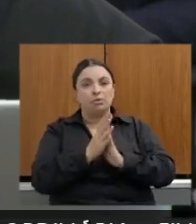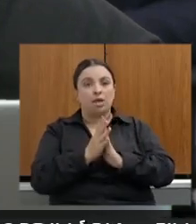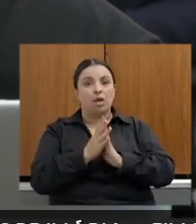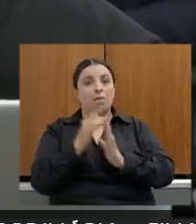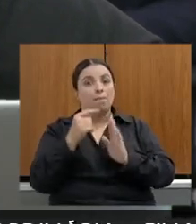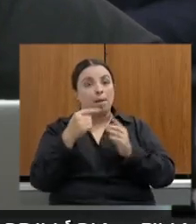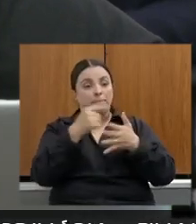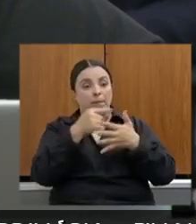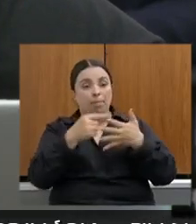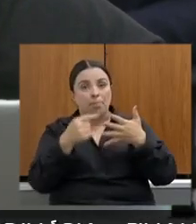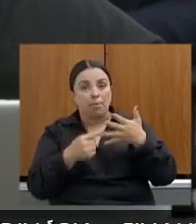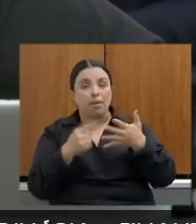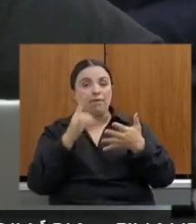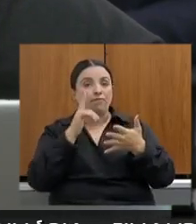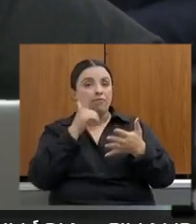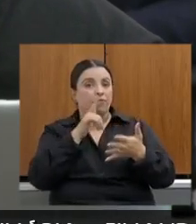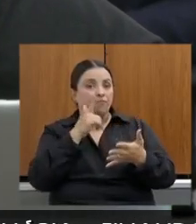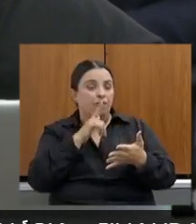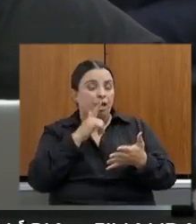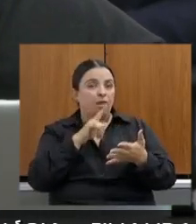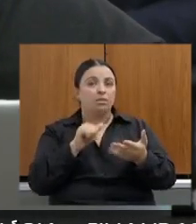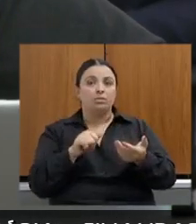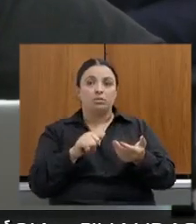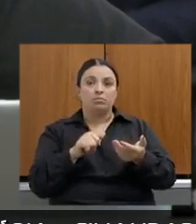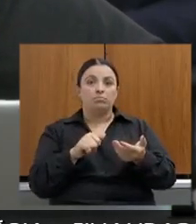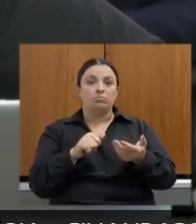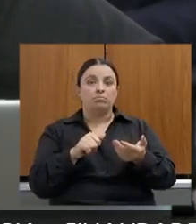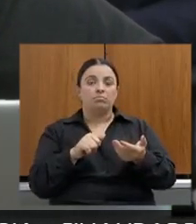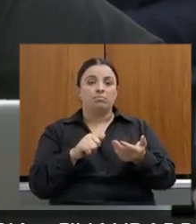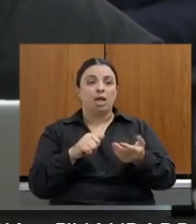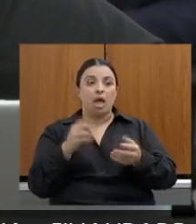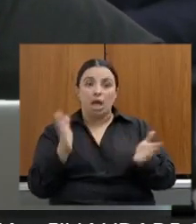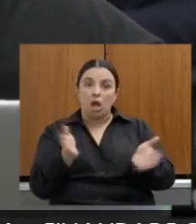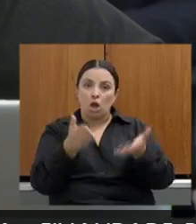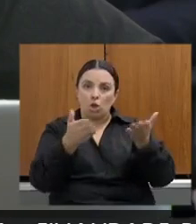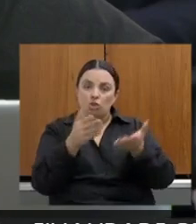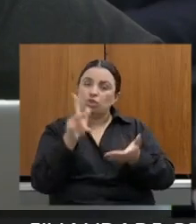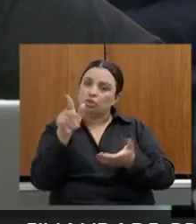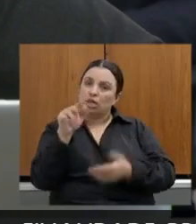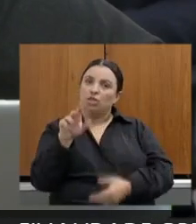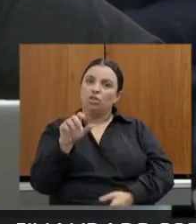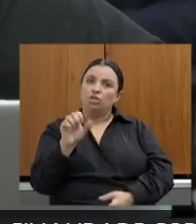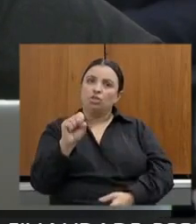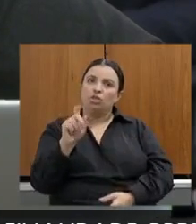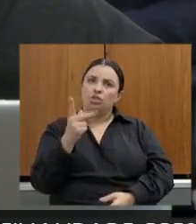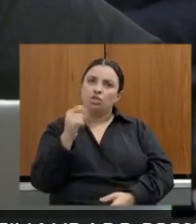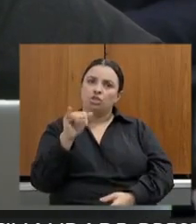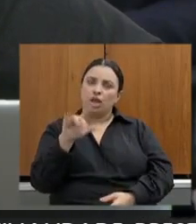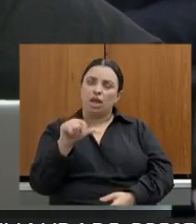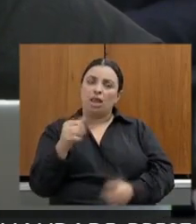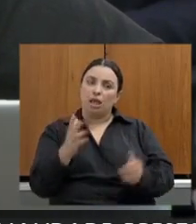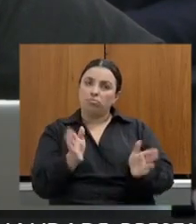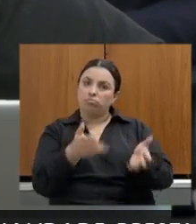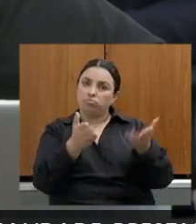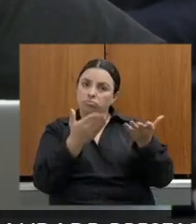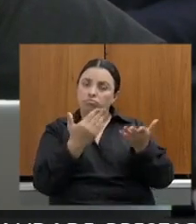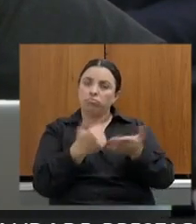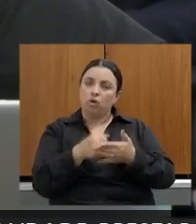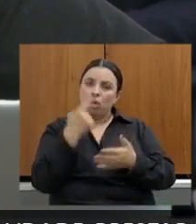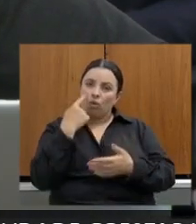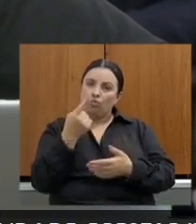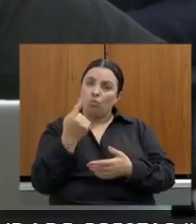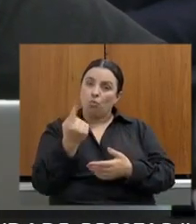elogios com a própria delegada Sheila aqui já desceu vários eu inclusive percebi um deles aqui que me chamou muita atenção